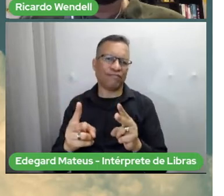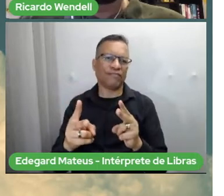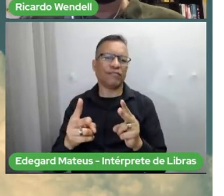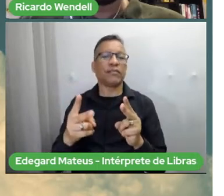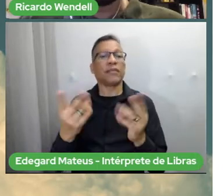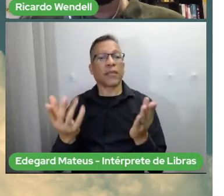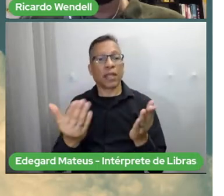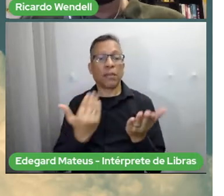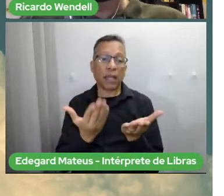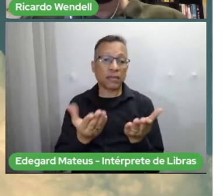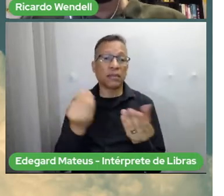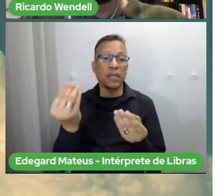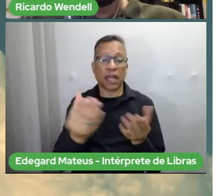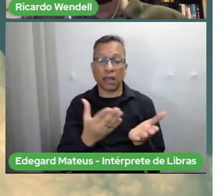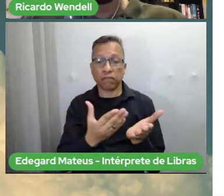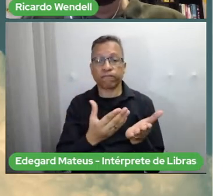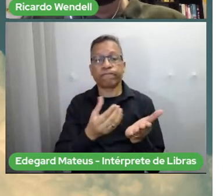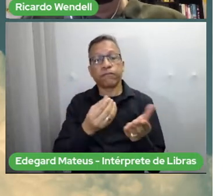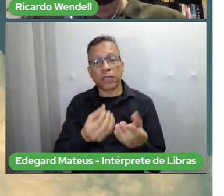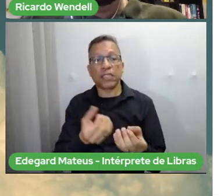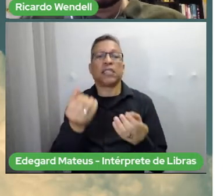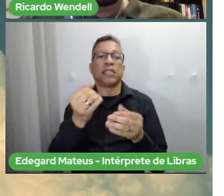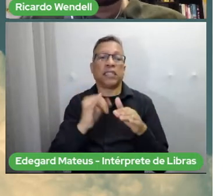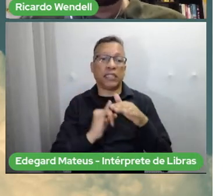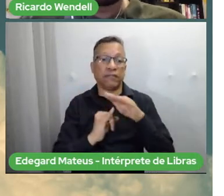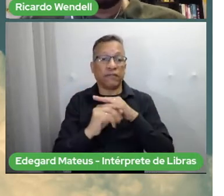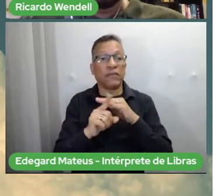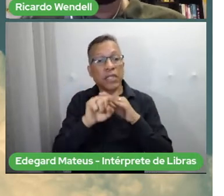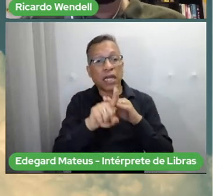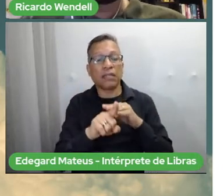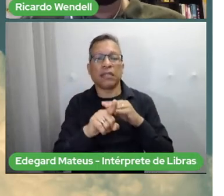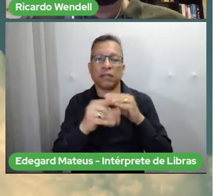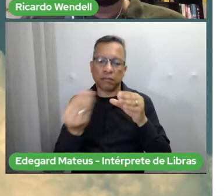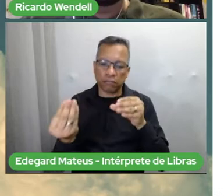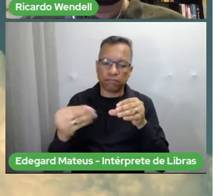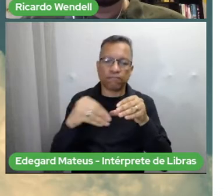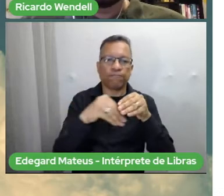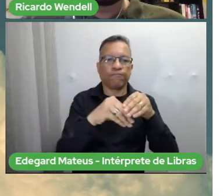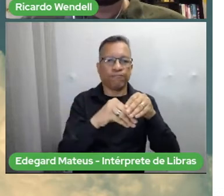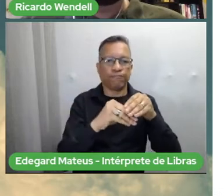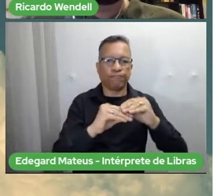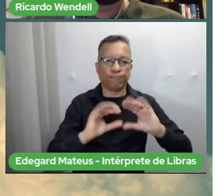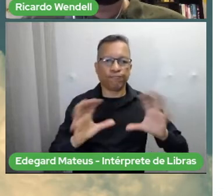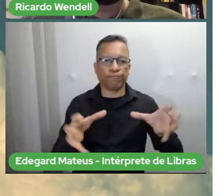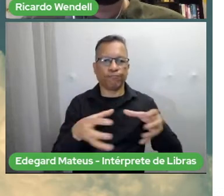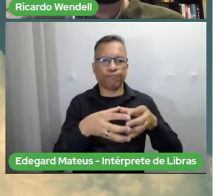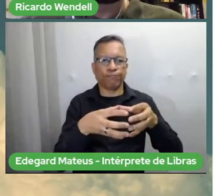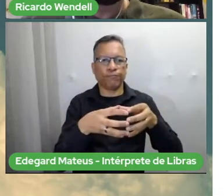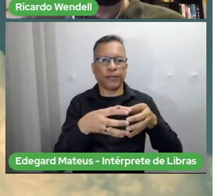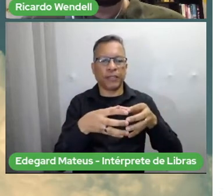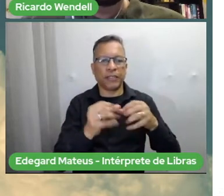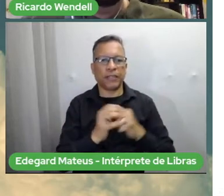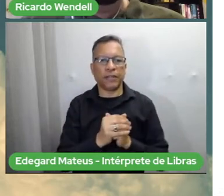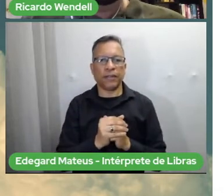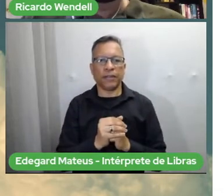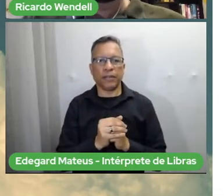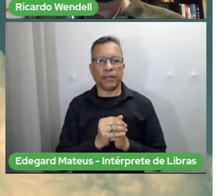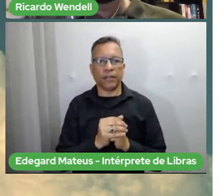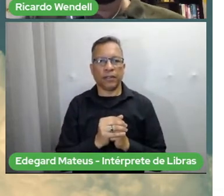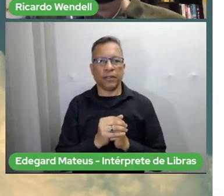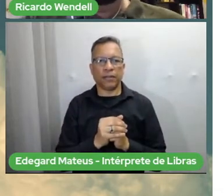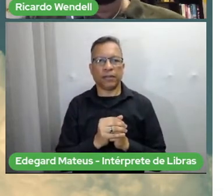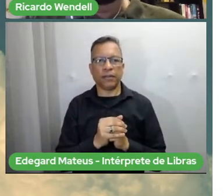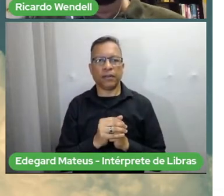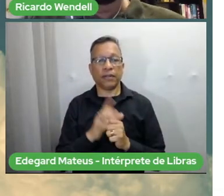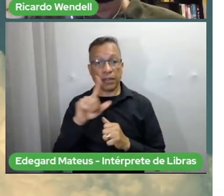infraestrutura também ficou separada, trazer também para dentro do ecossistema global de entrega de valor para o negócio. Então, essa mudança